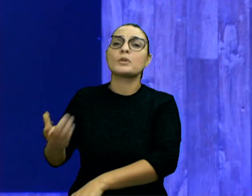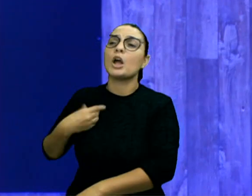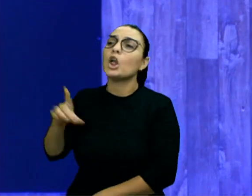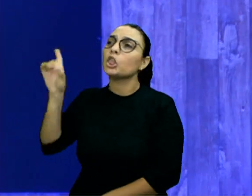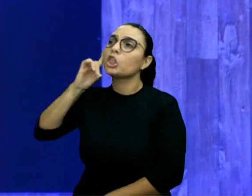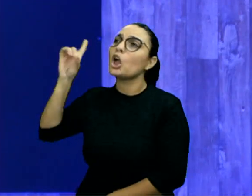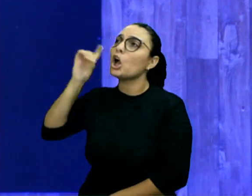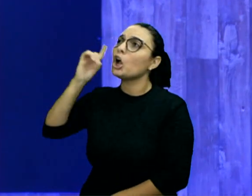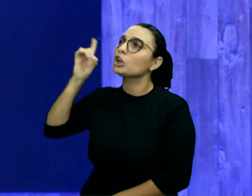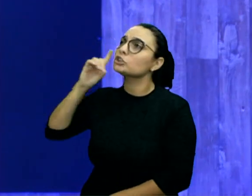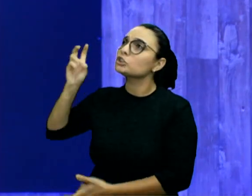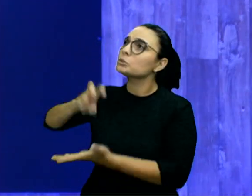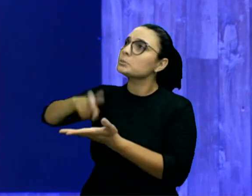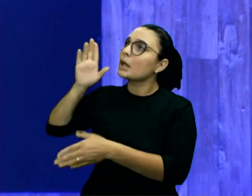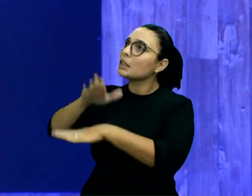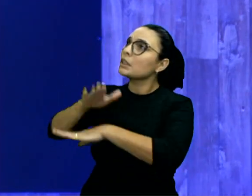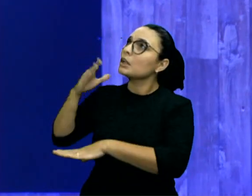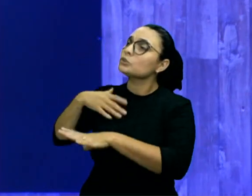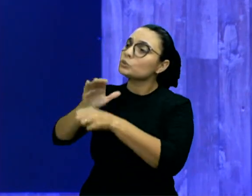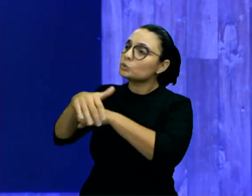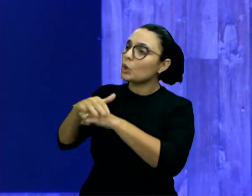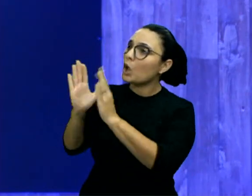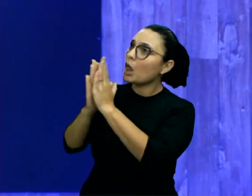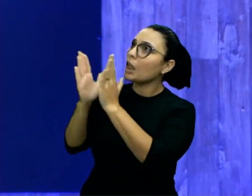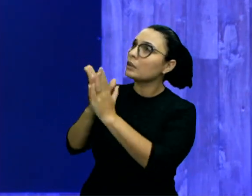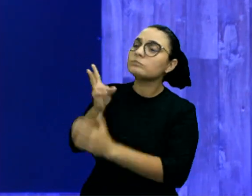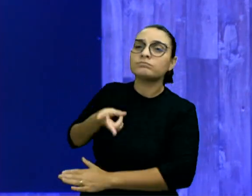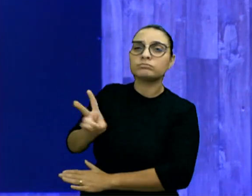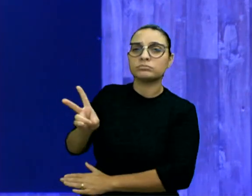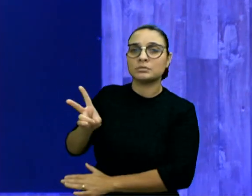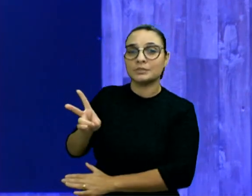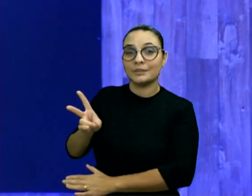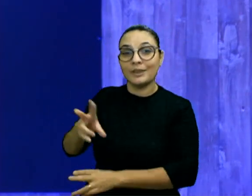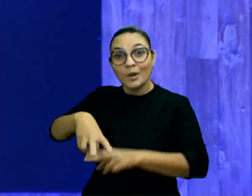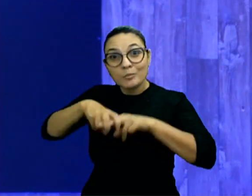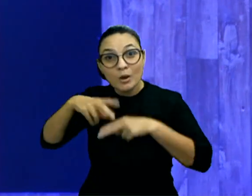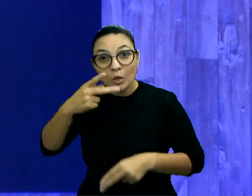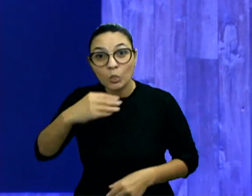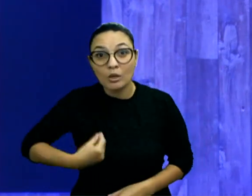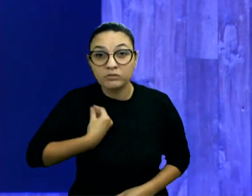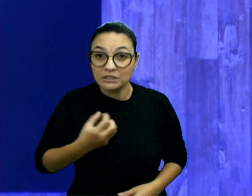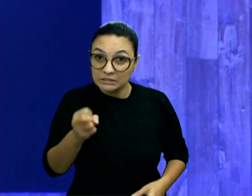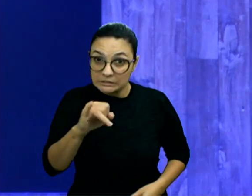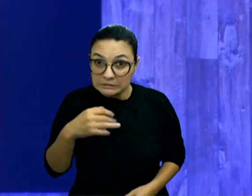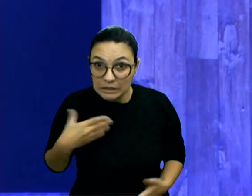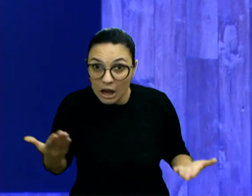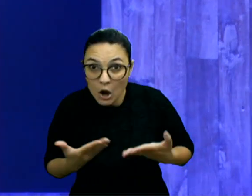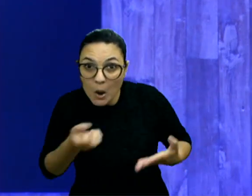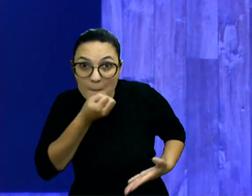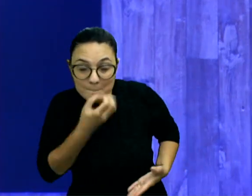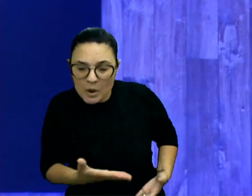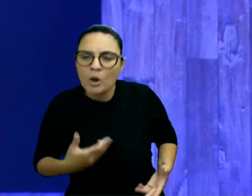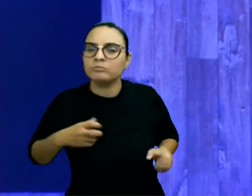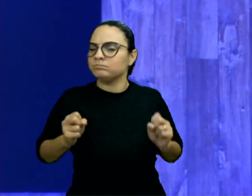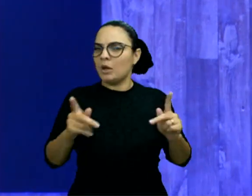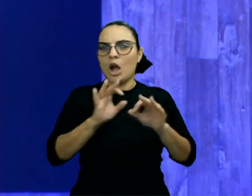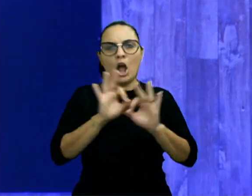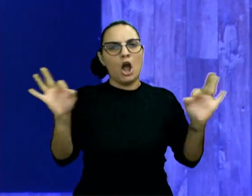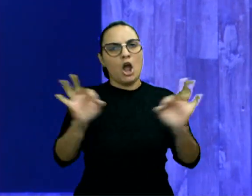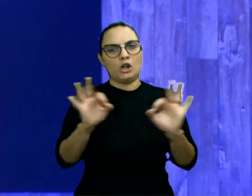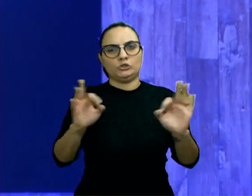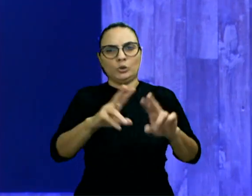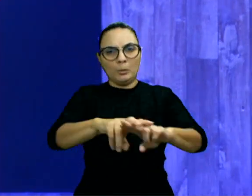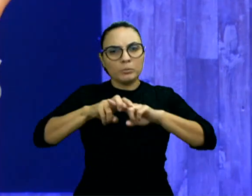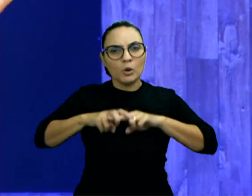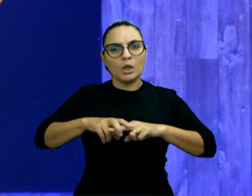chegar para daí querer começar a ter uma intimidade, um relacionamento, para daí apertar o botão do SOS